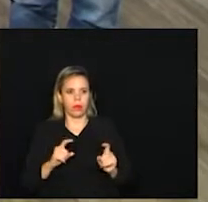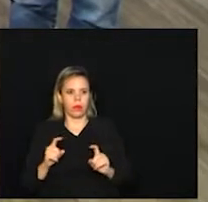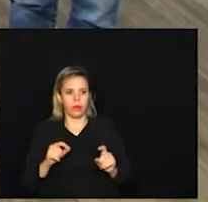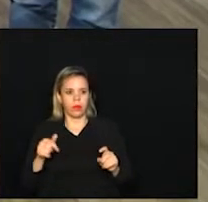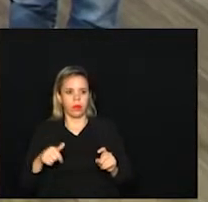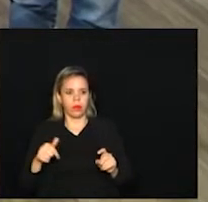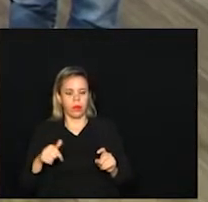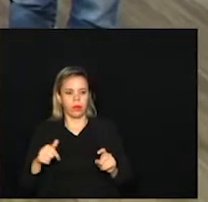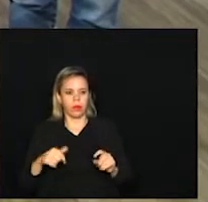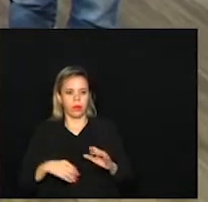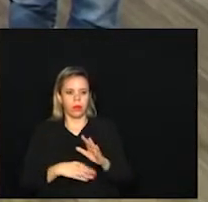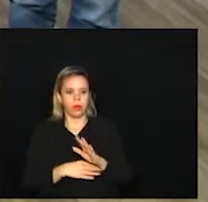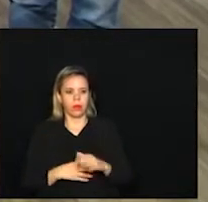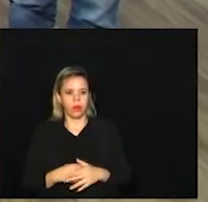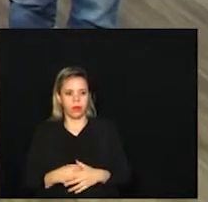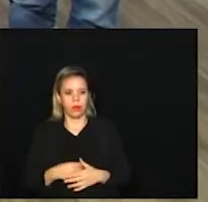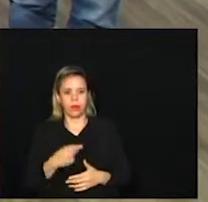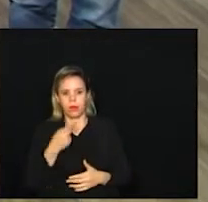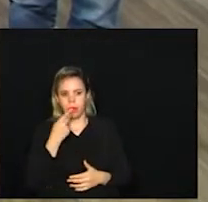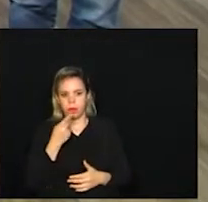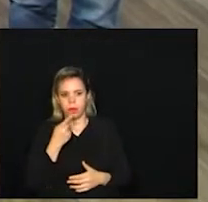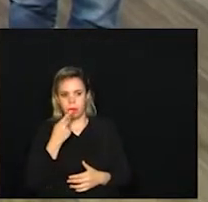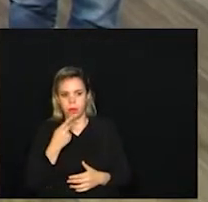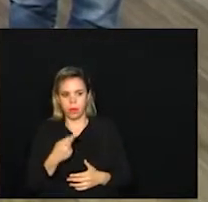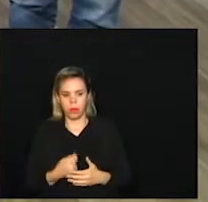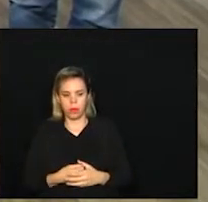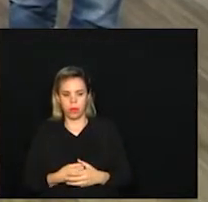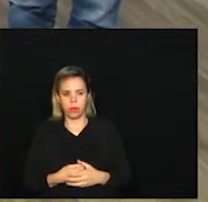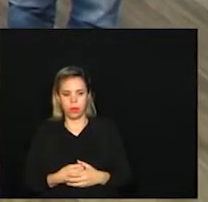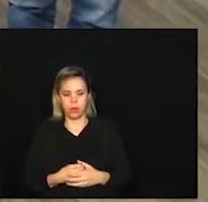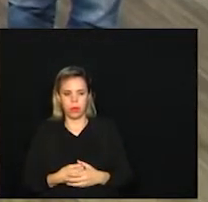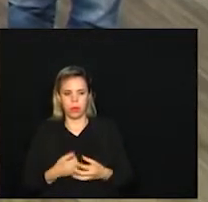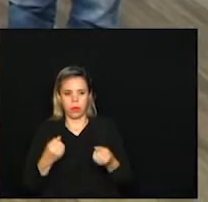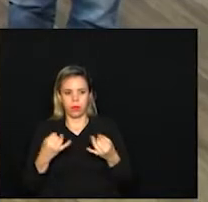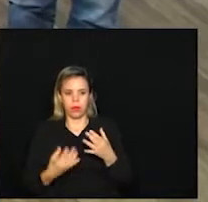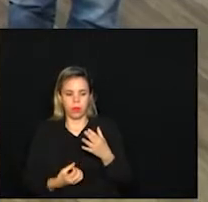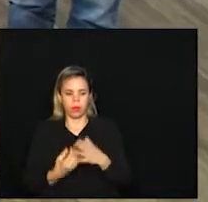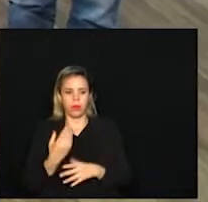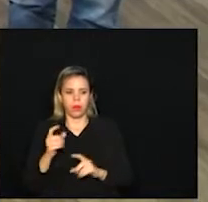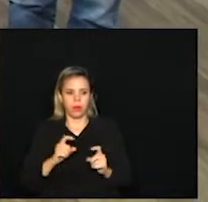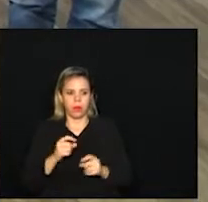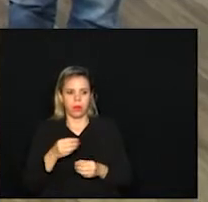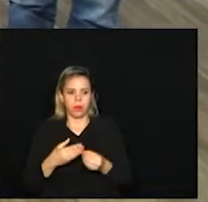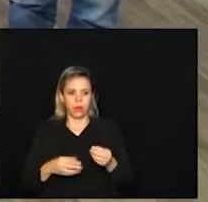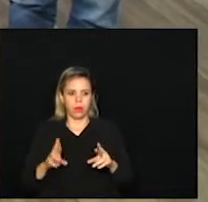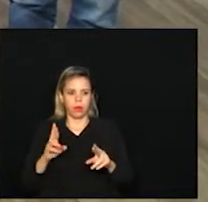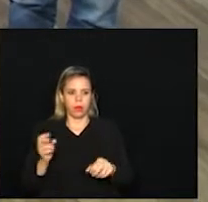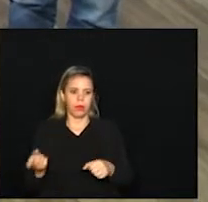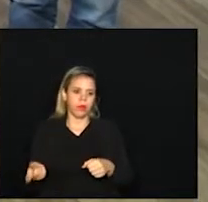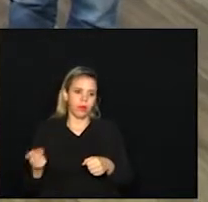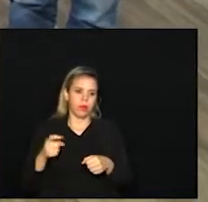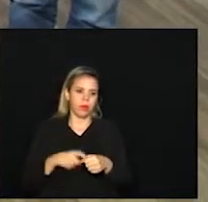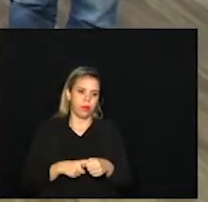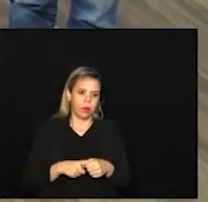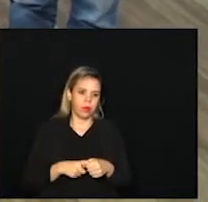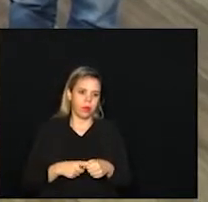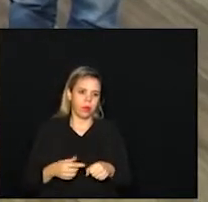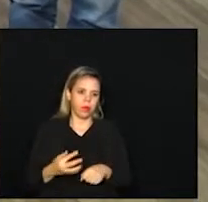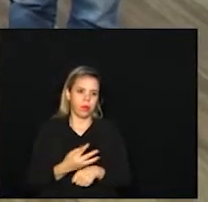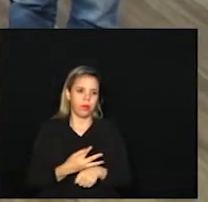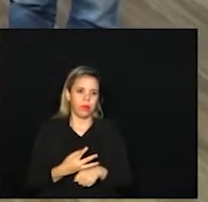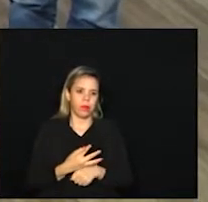reunião aqui no legislativo o que que vai falar um pouquinho dá uma prévia do que podemos esperar na volta Agora do